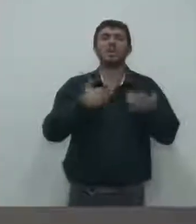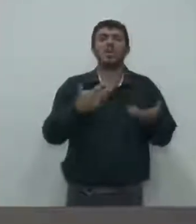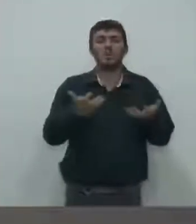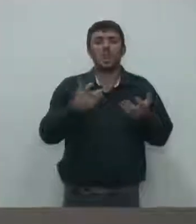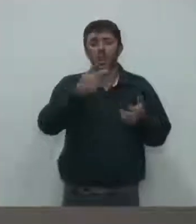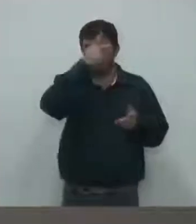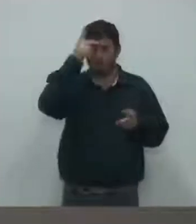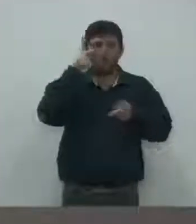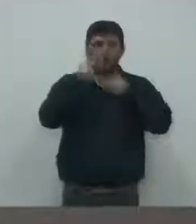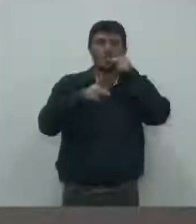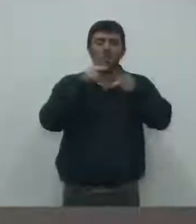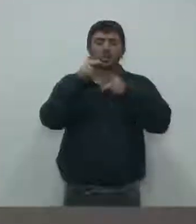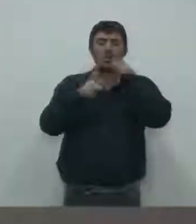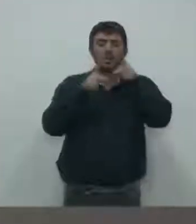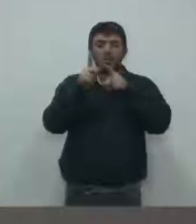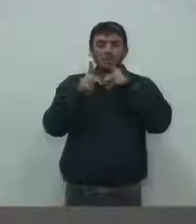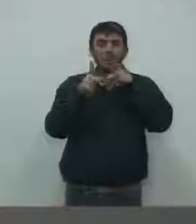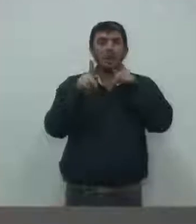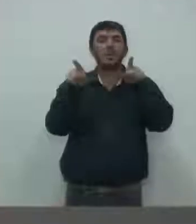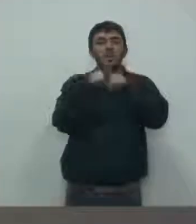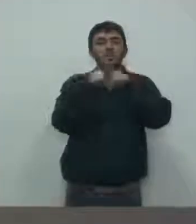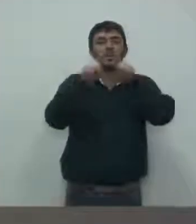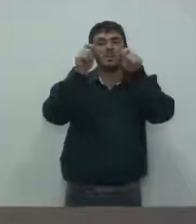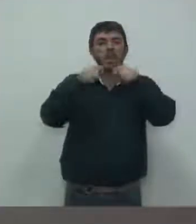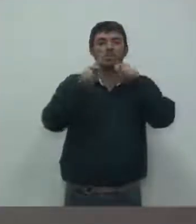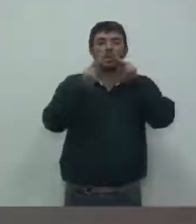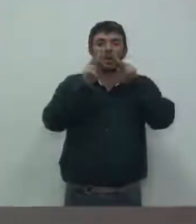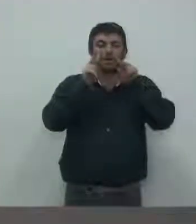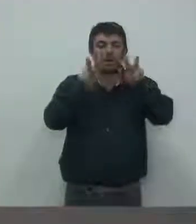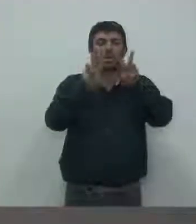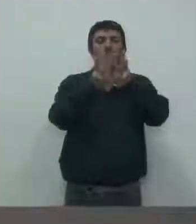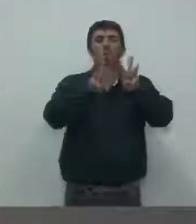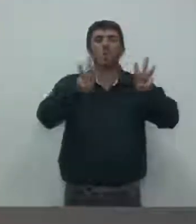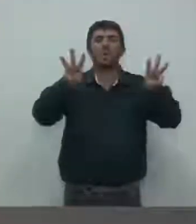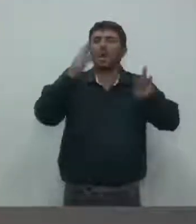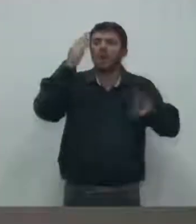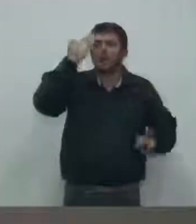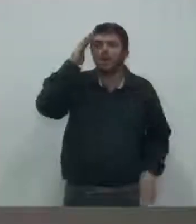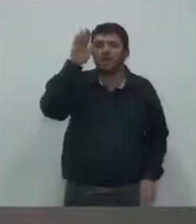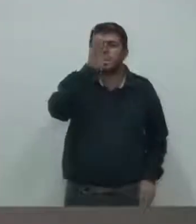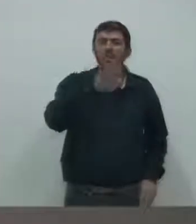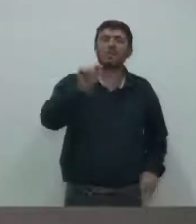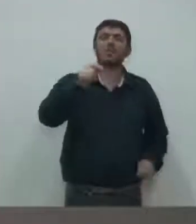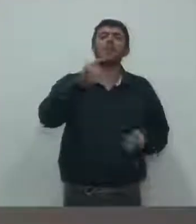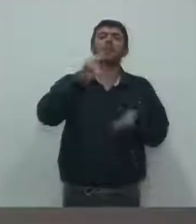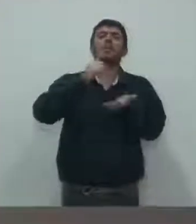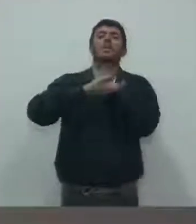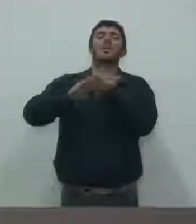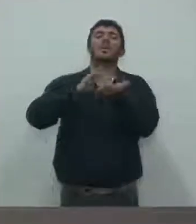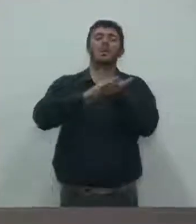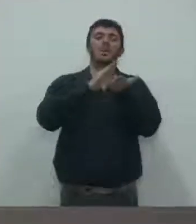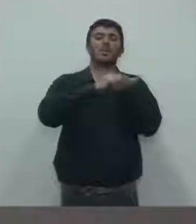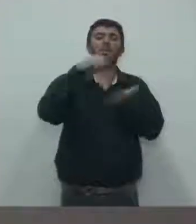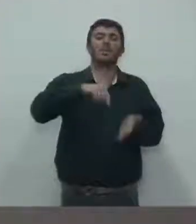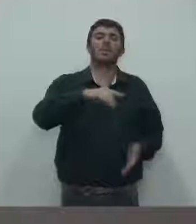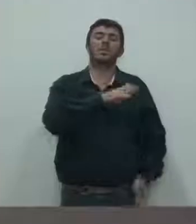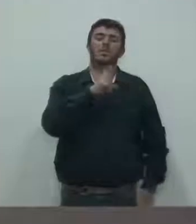tivesse essa informação mais rápida. Um outro detalhe para a gente pensar junto aqui. Quando a gente fala